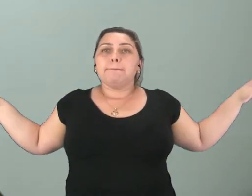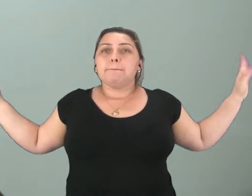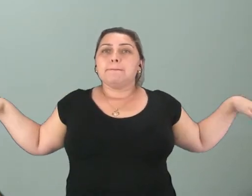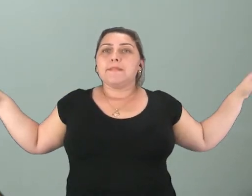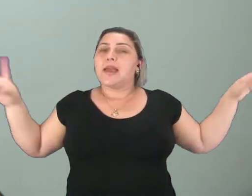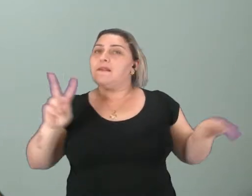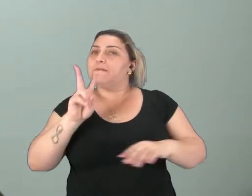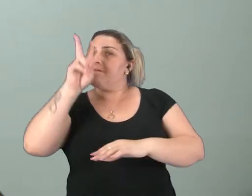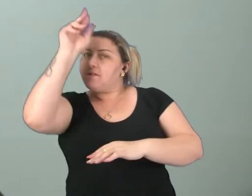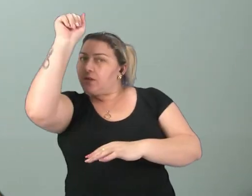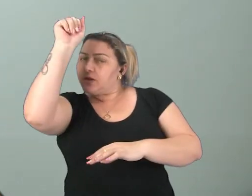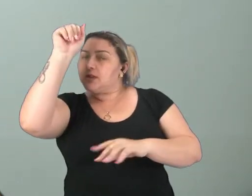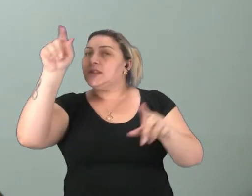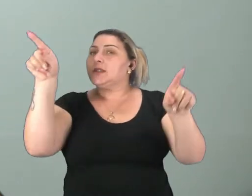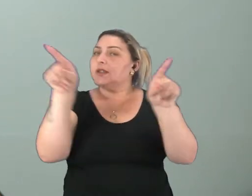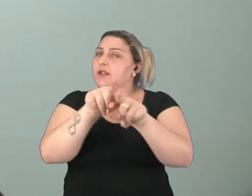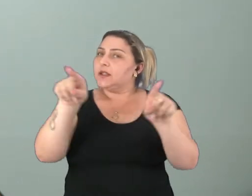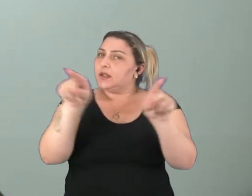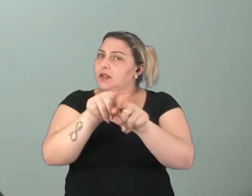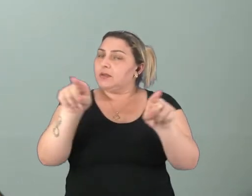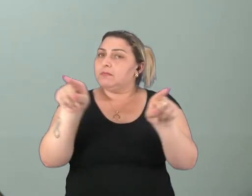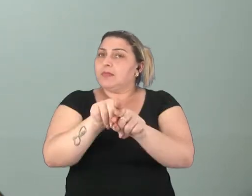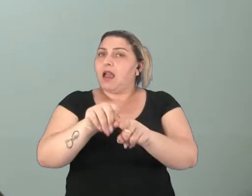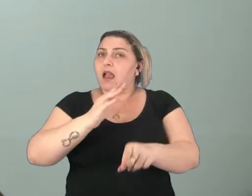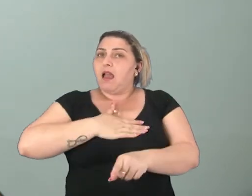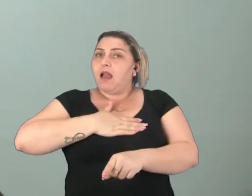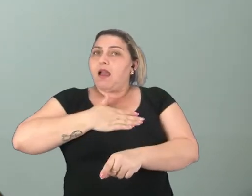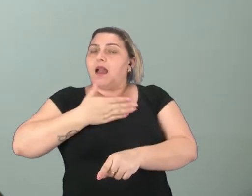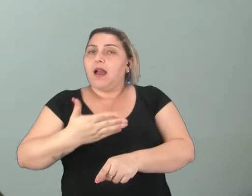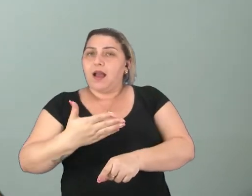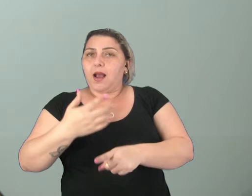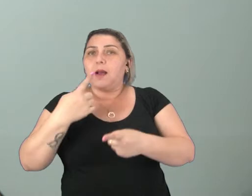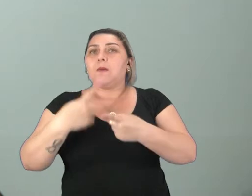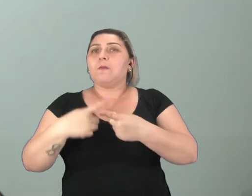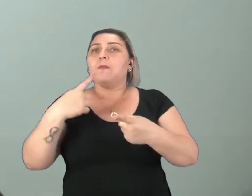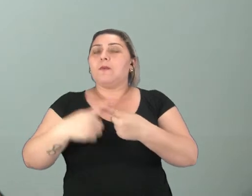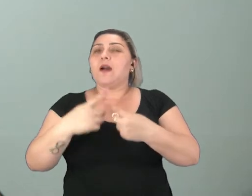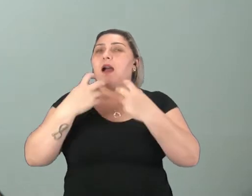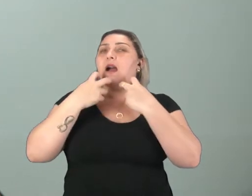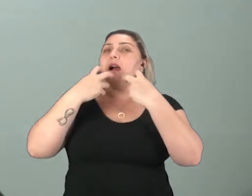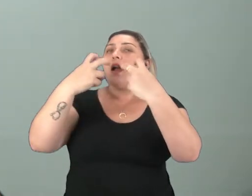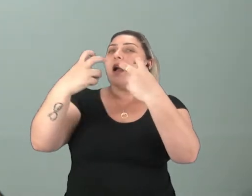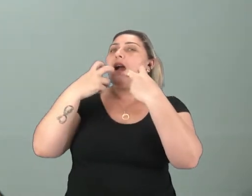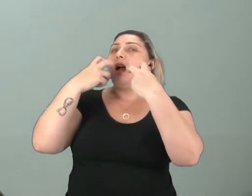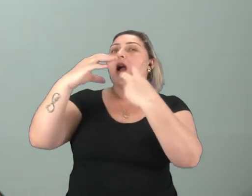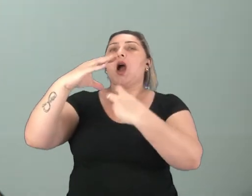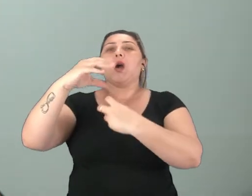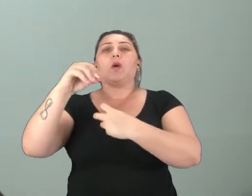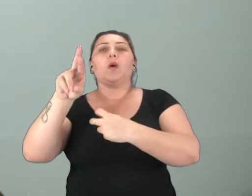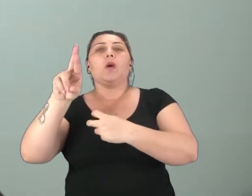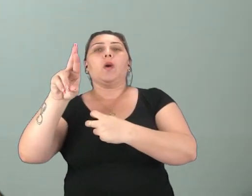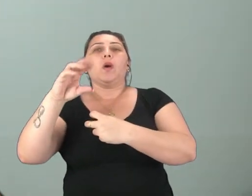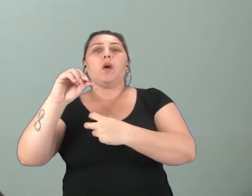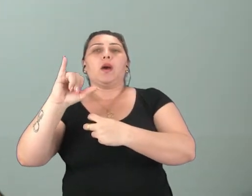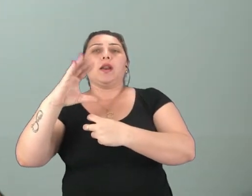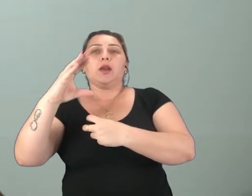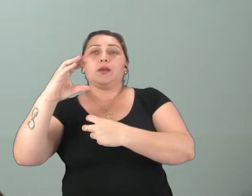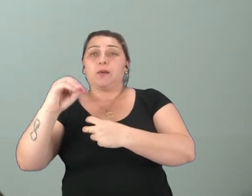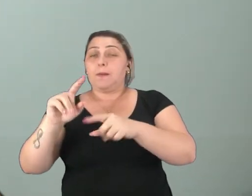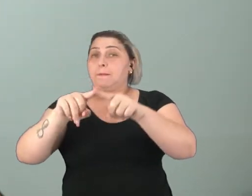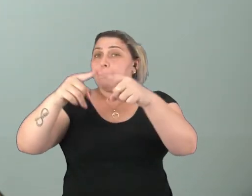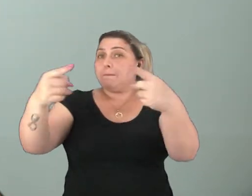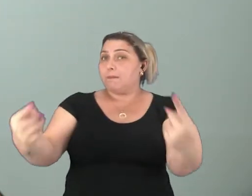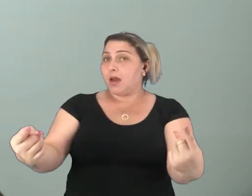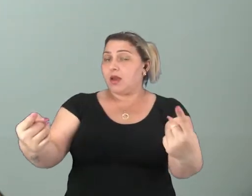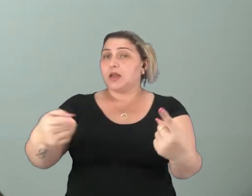que era muito forte. Também se assustou pelo brado alto de cocoricó que o galo deu.